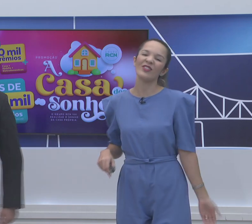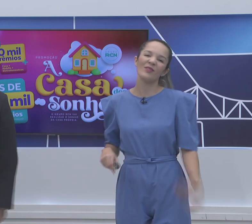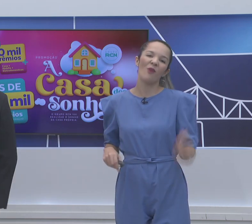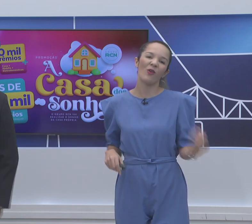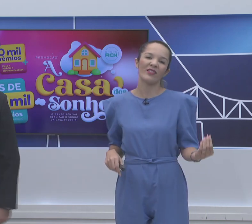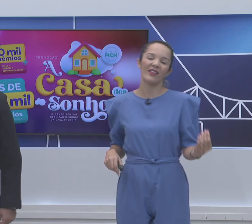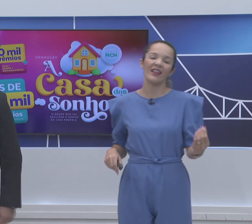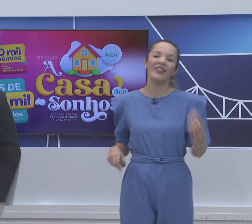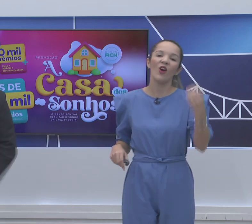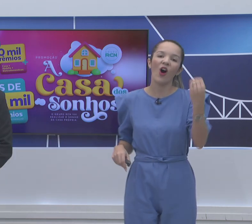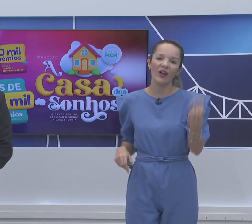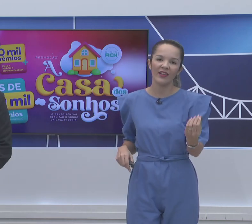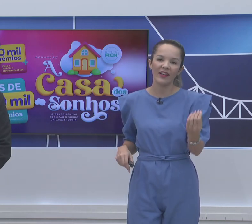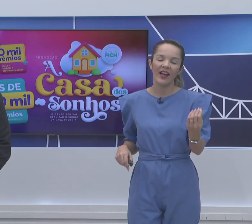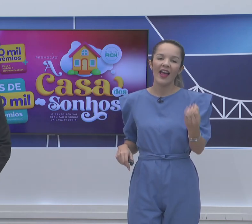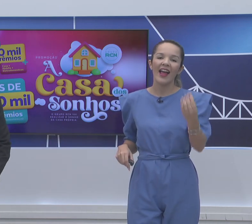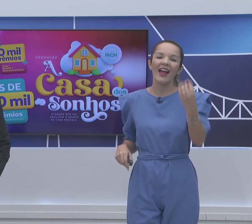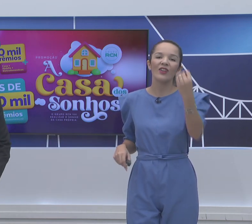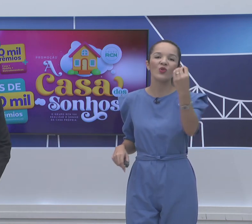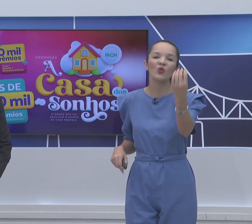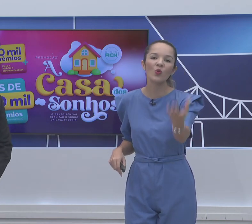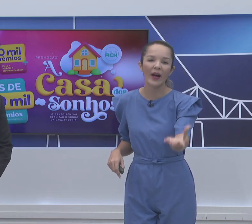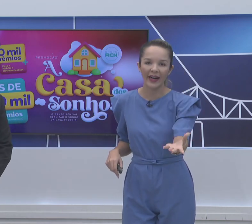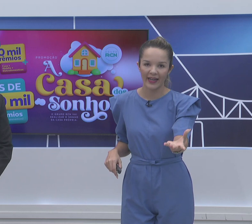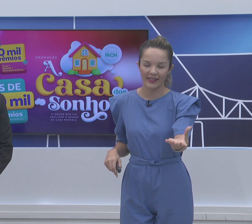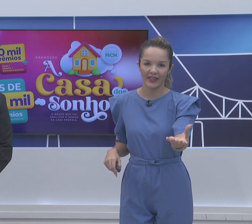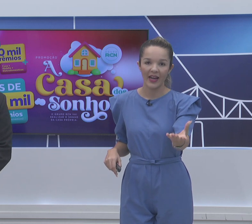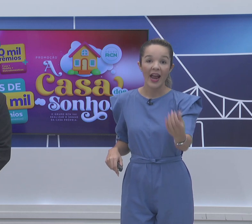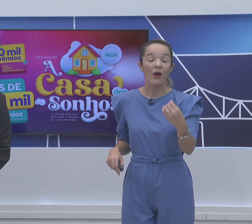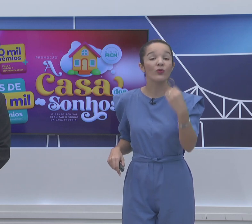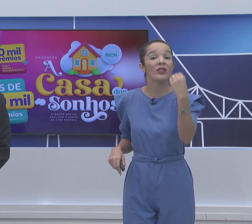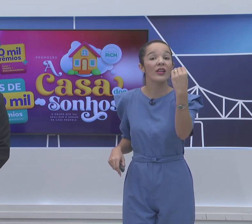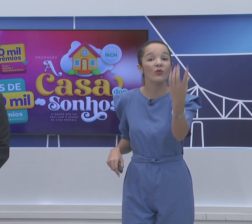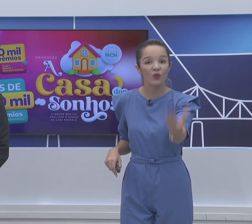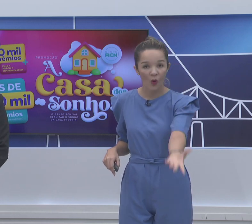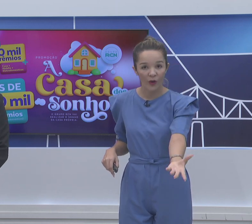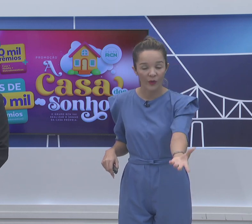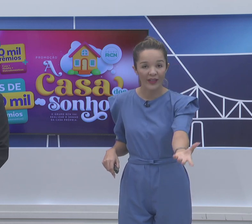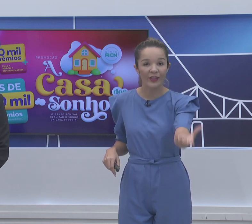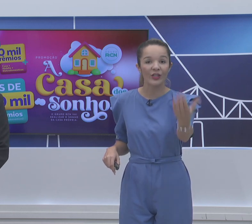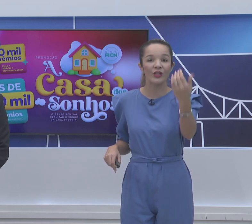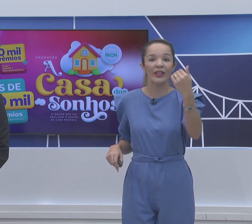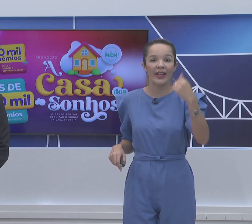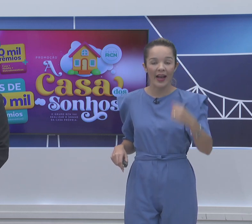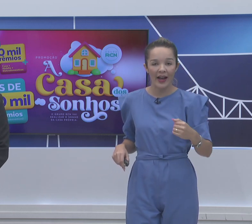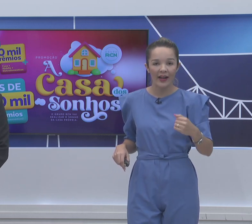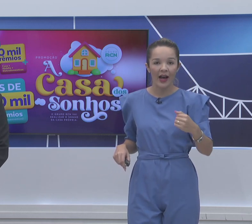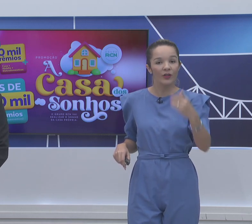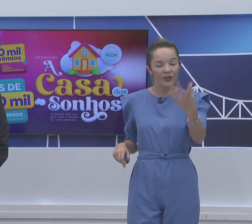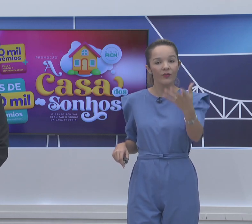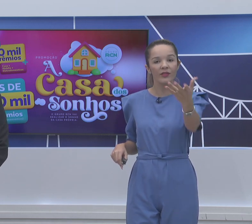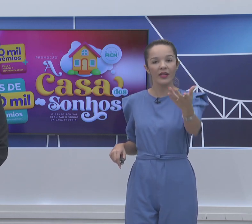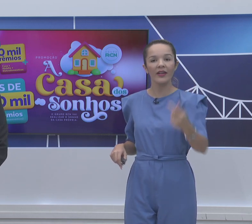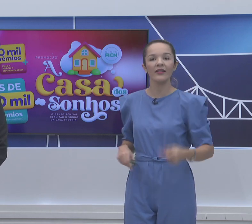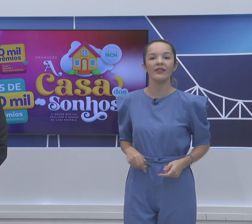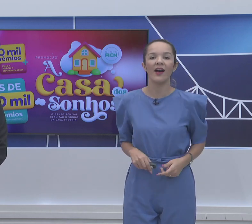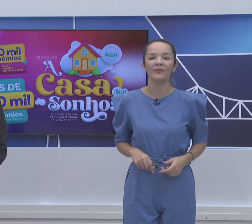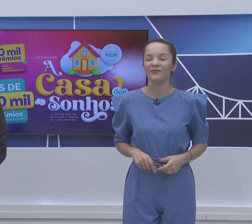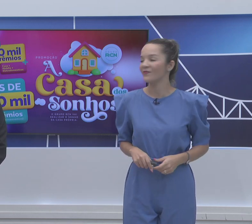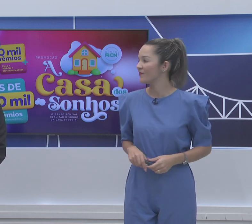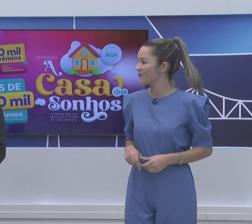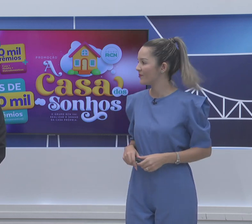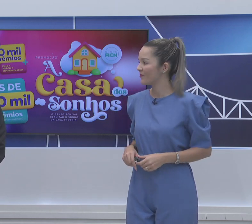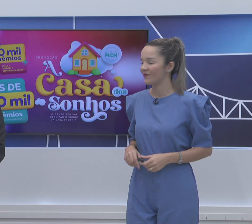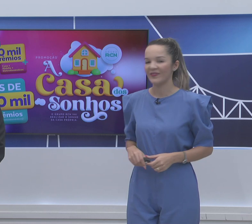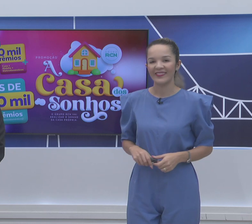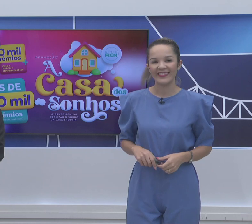certeza, a gente mostra. E olha, é a sua casa, é o seu sonho que a gente quer ajudar você a realizar.